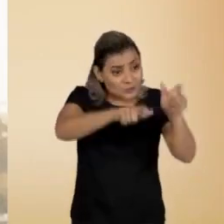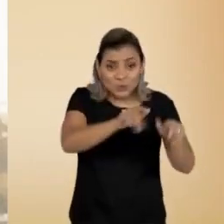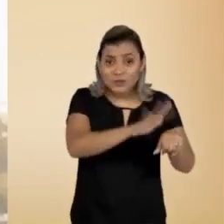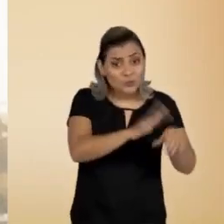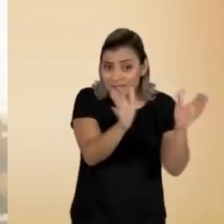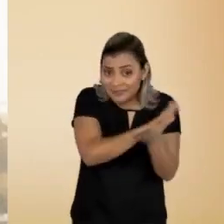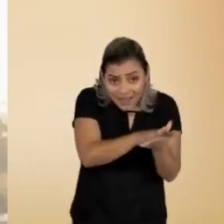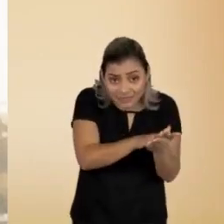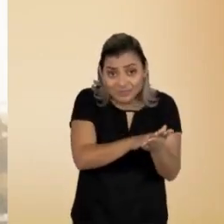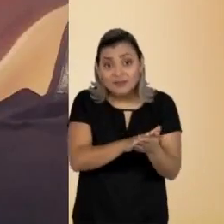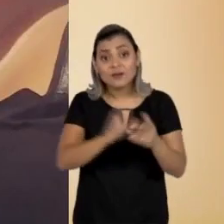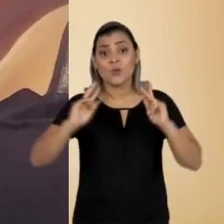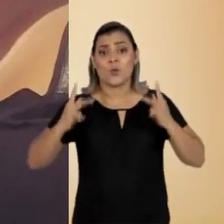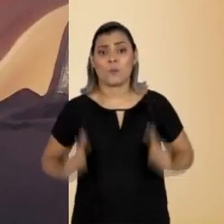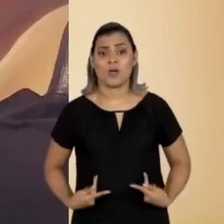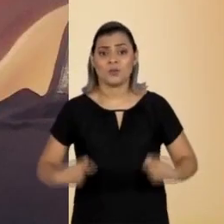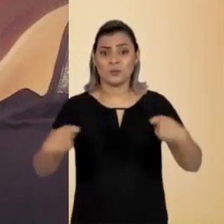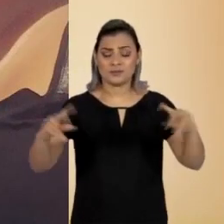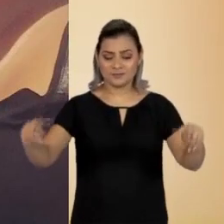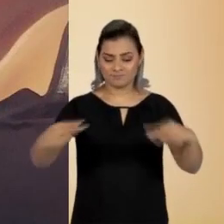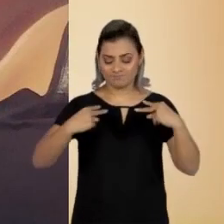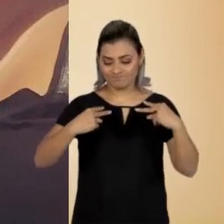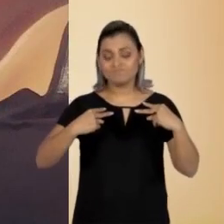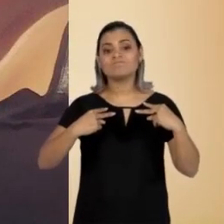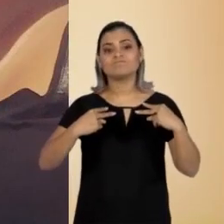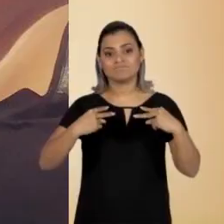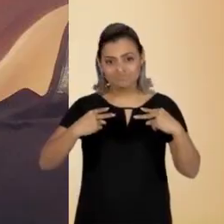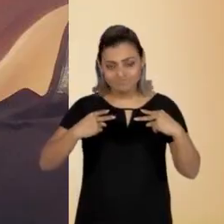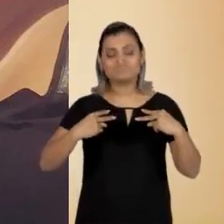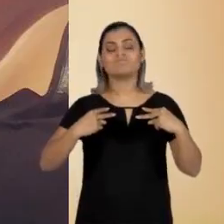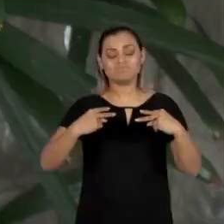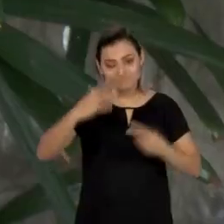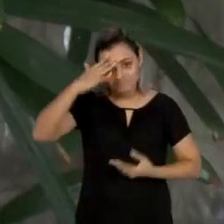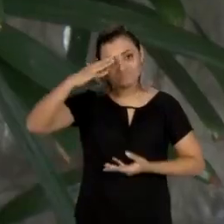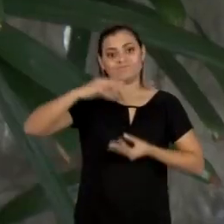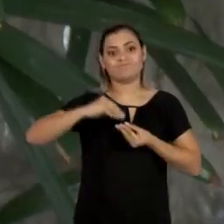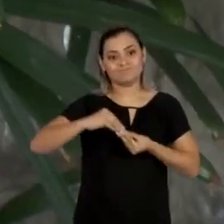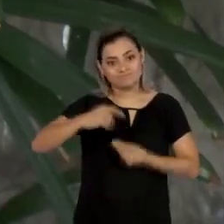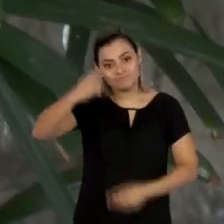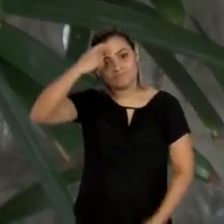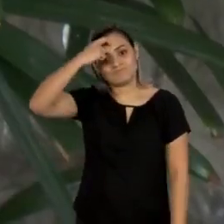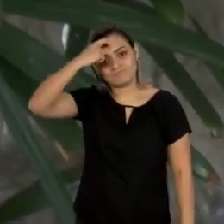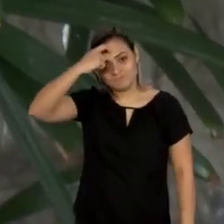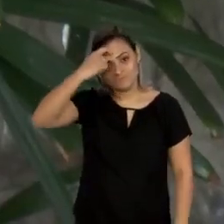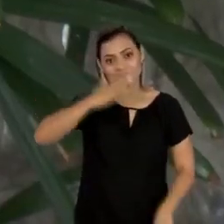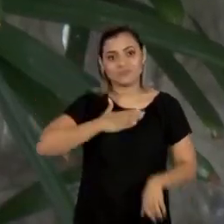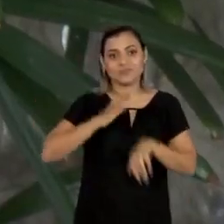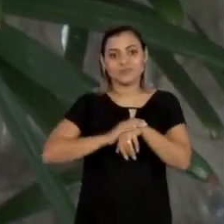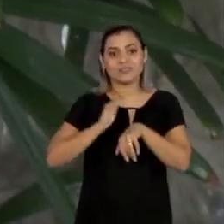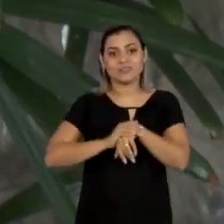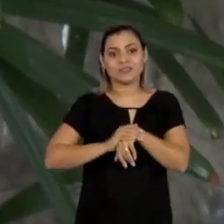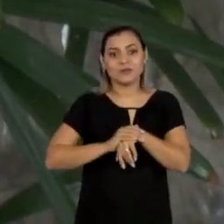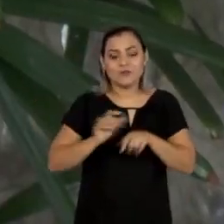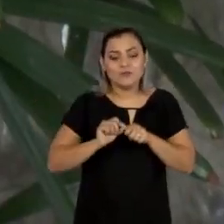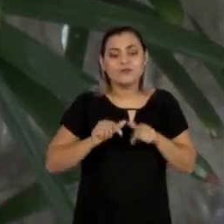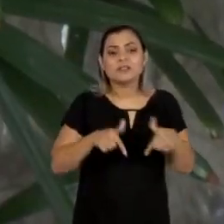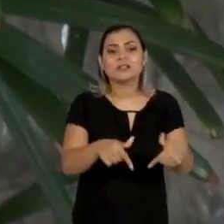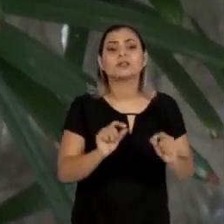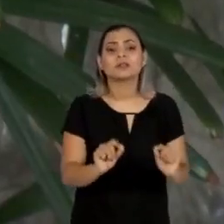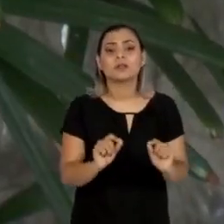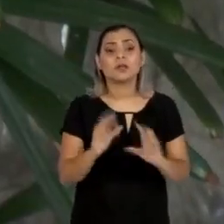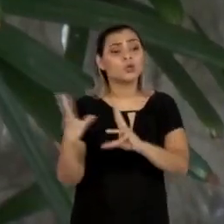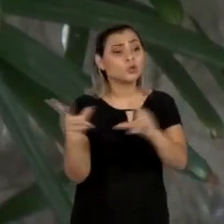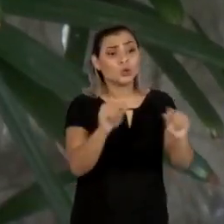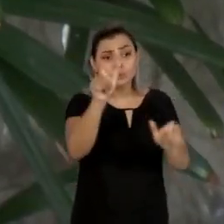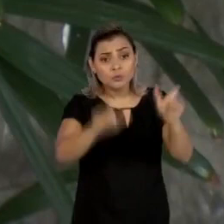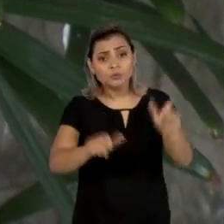é ser humano, possa se reconhecer nessa história e pensar o que ela está fazendo com a finitude dela, porque é todo mundo